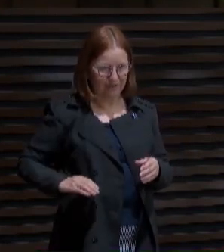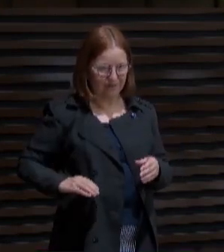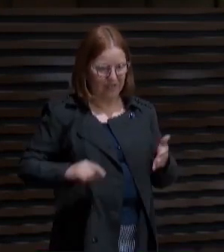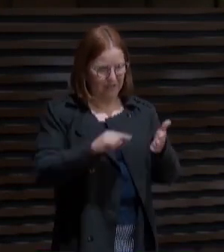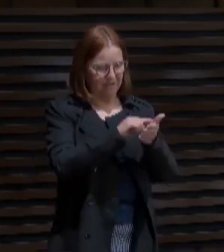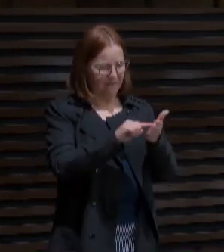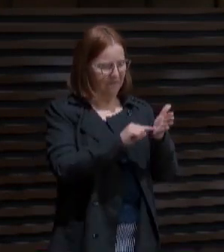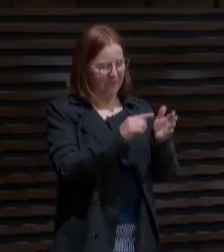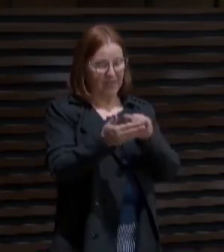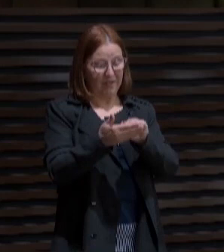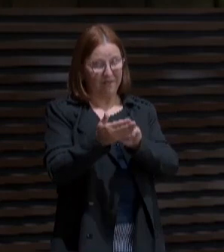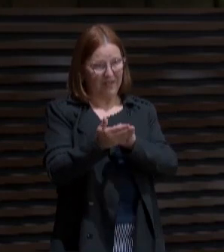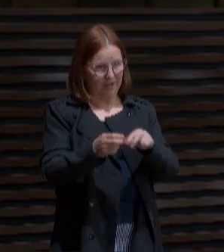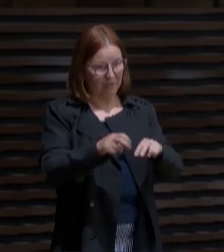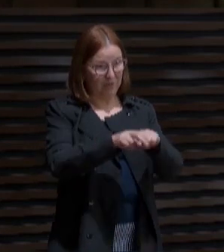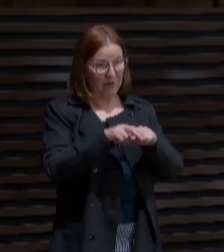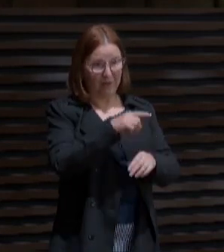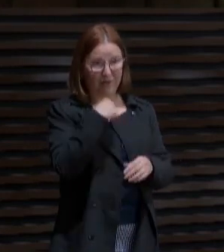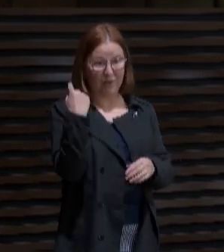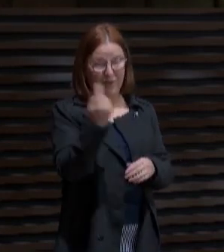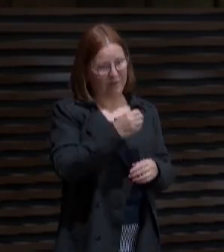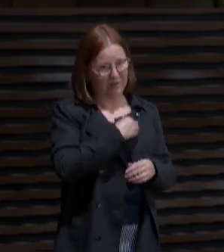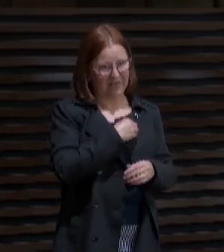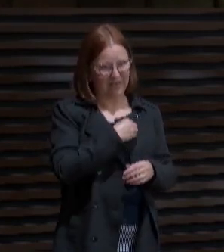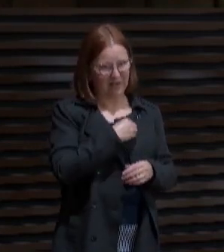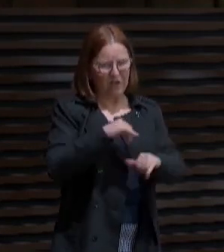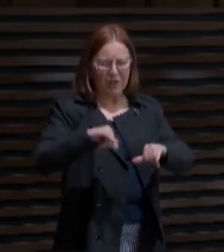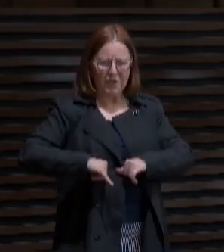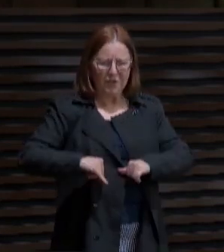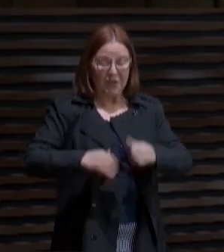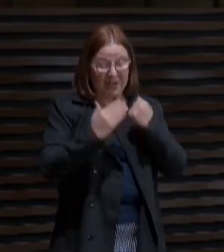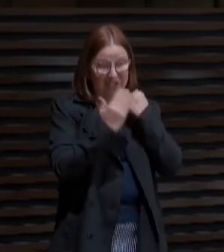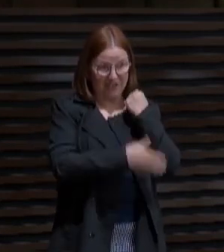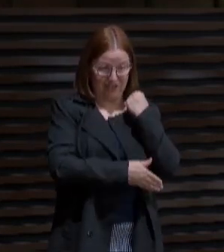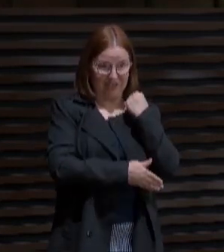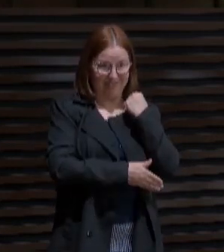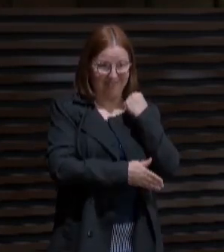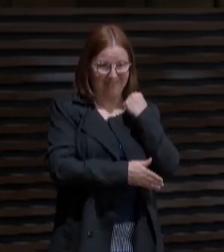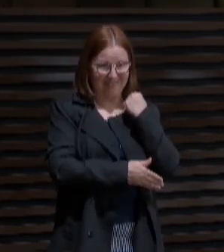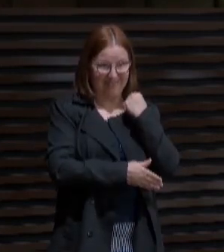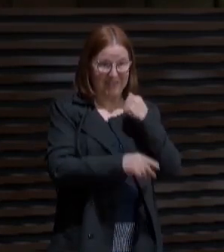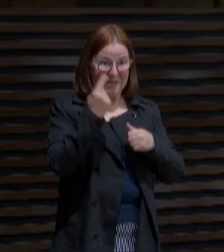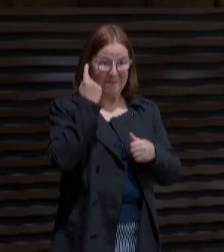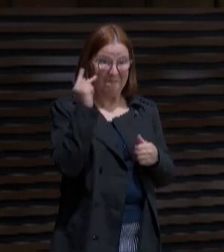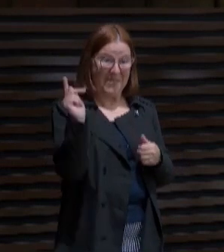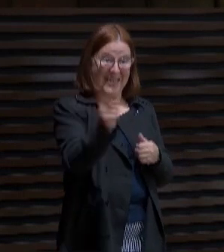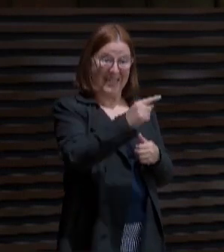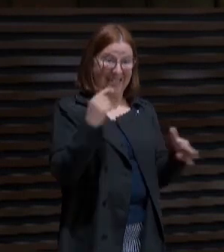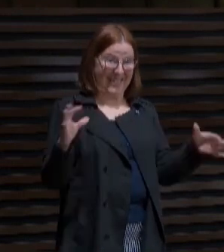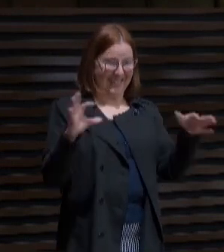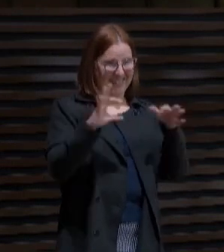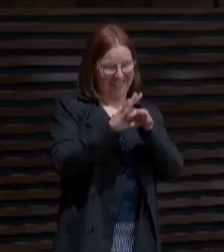dos nossos pecados. Sofreu castigo para que fôssemos